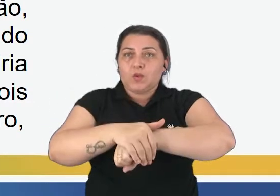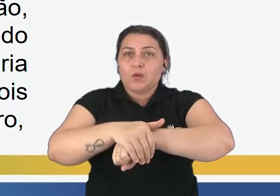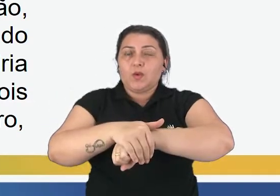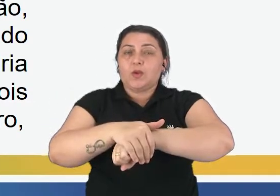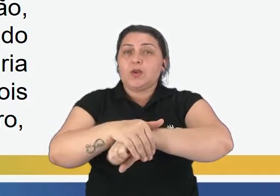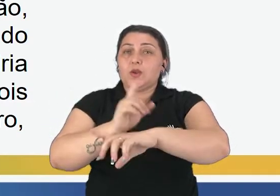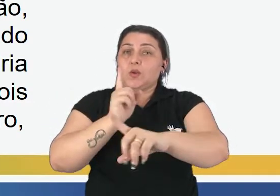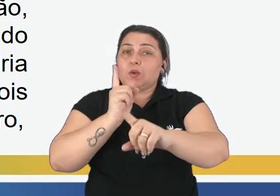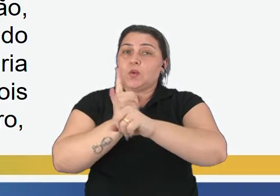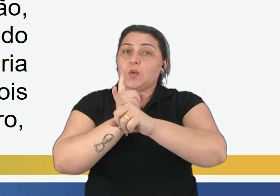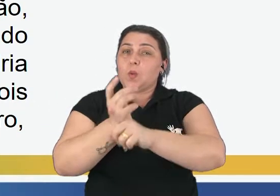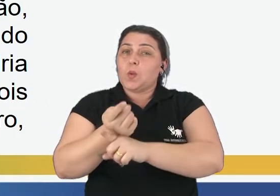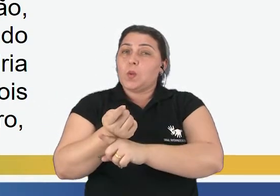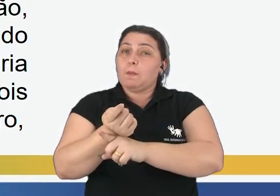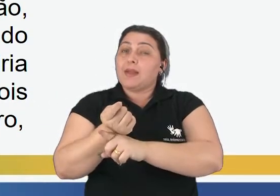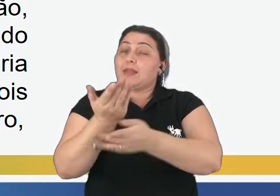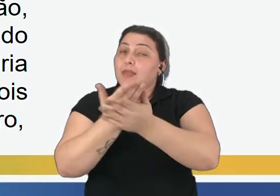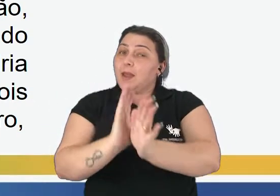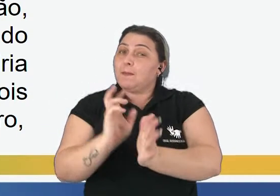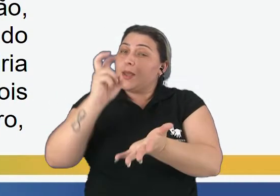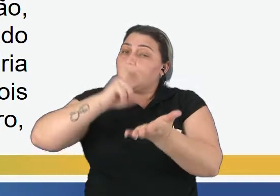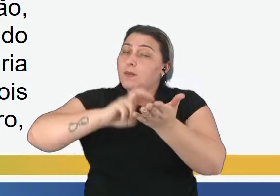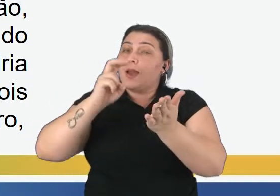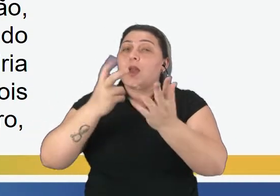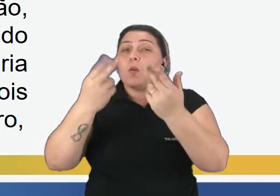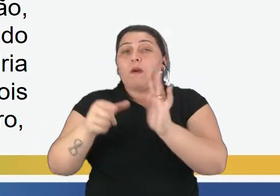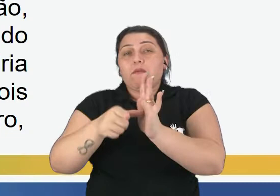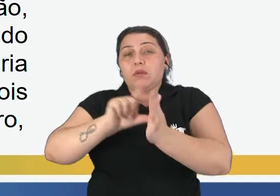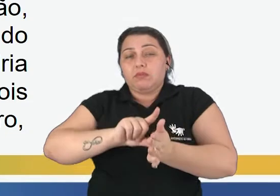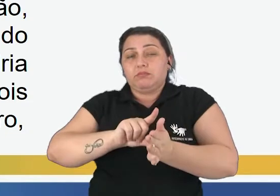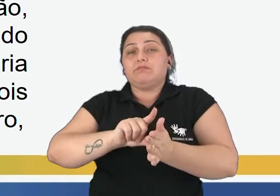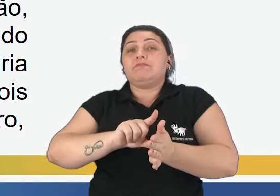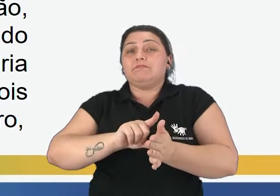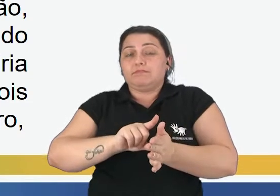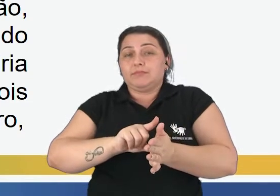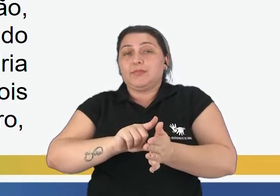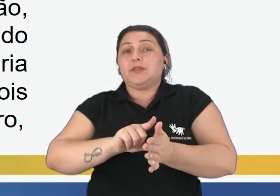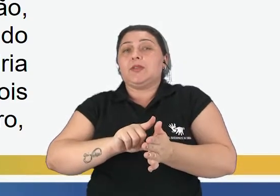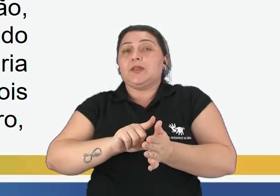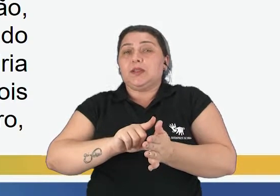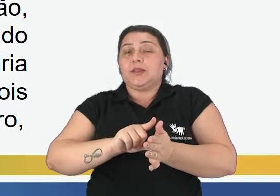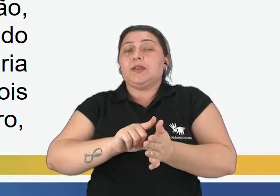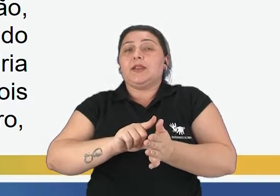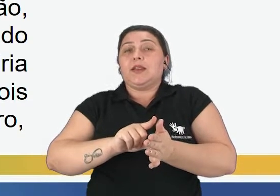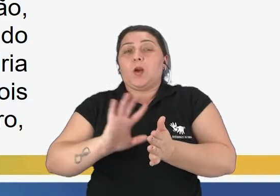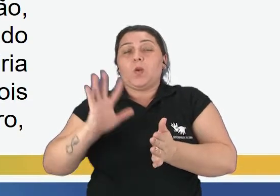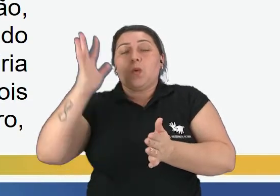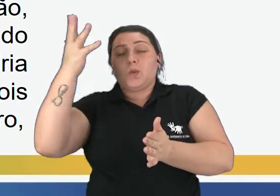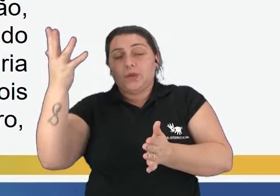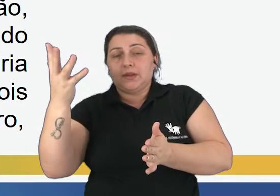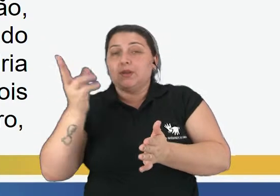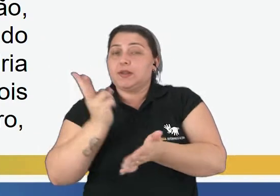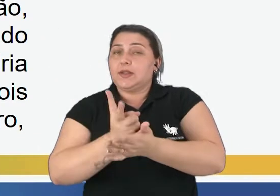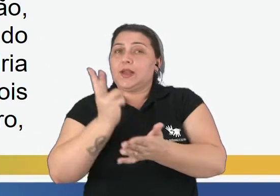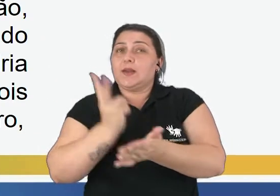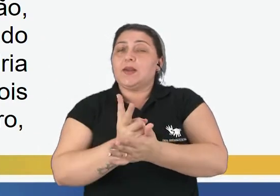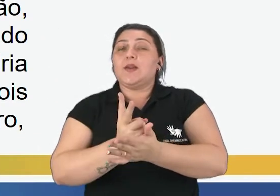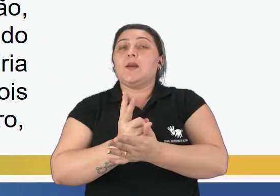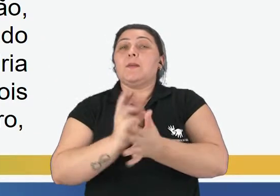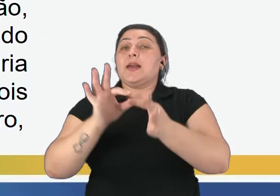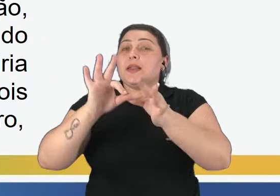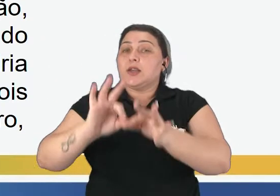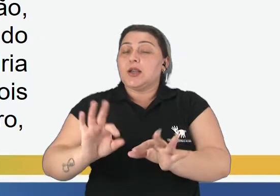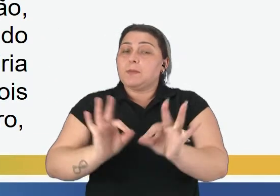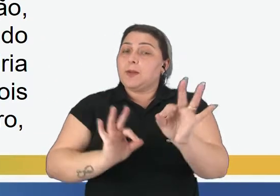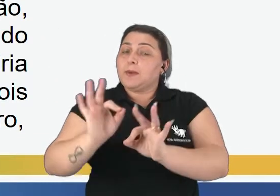encontrou o serviço acabado pela manhã, como antes. E assim foi durante algum tempo. O que era deixado